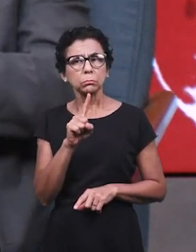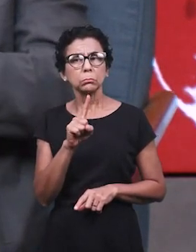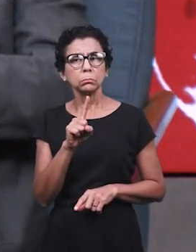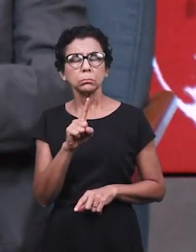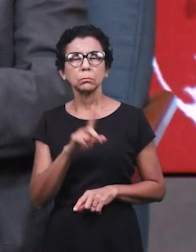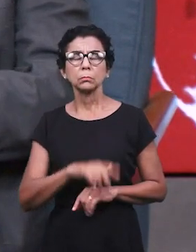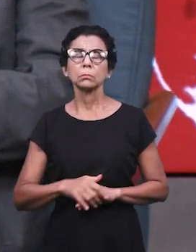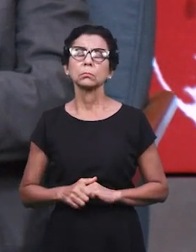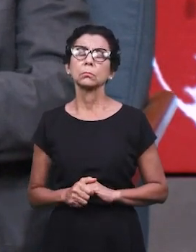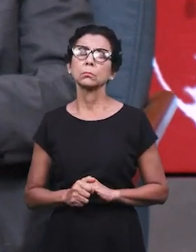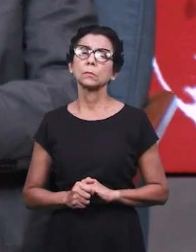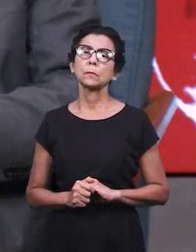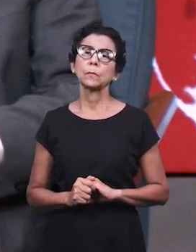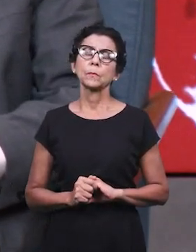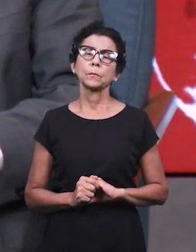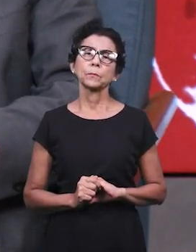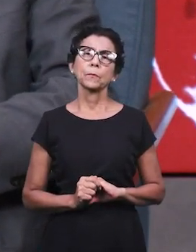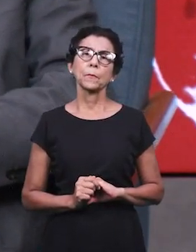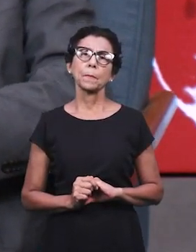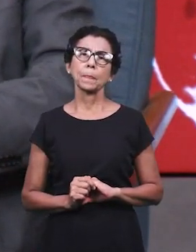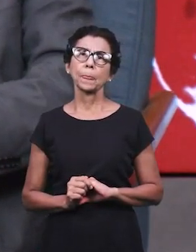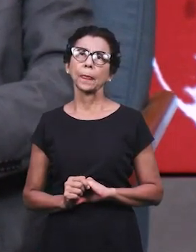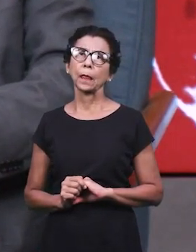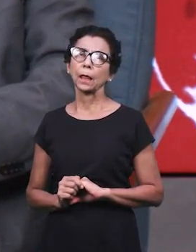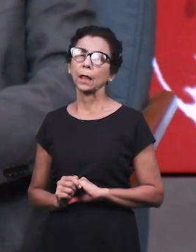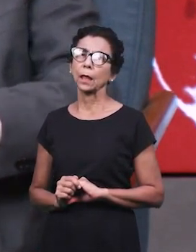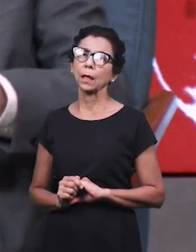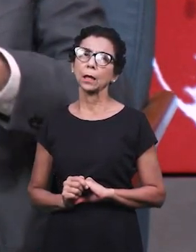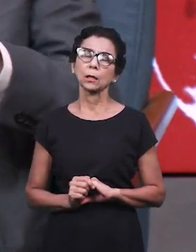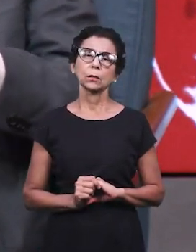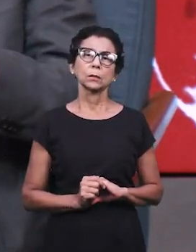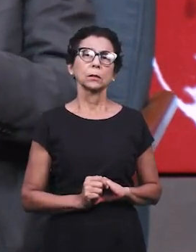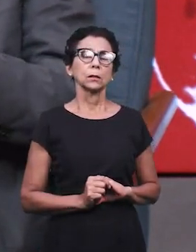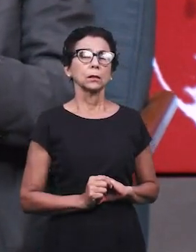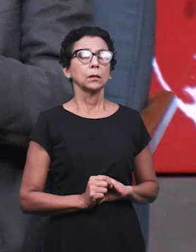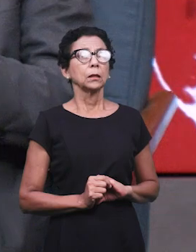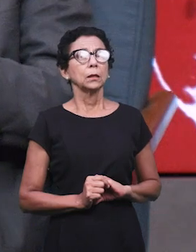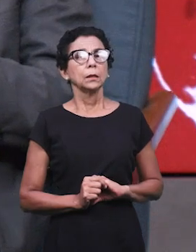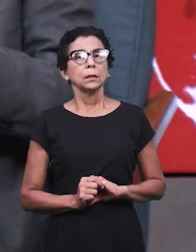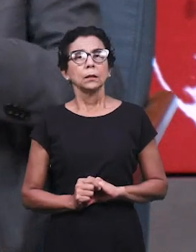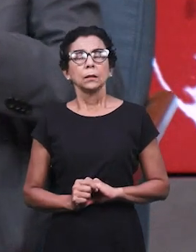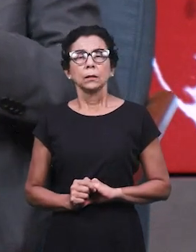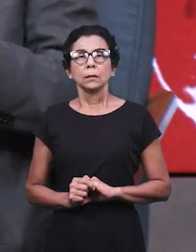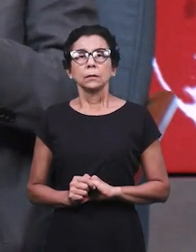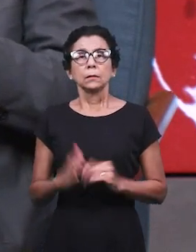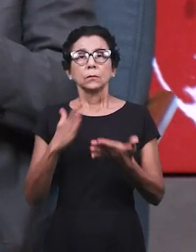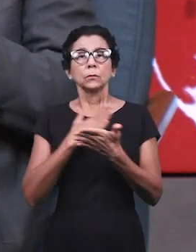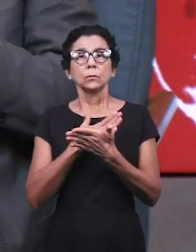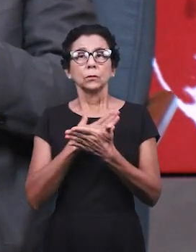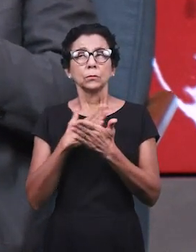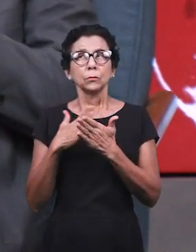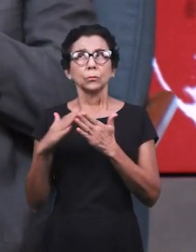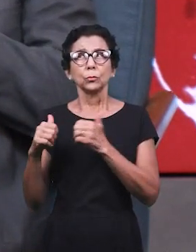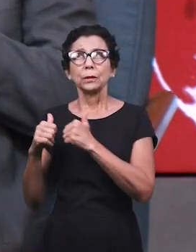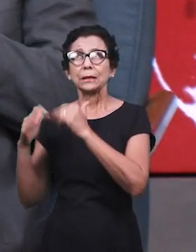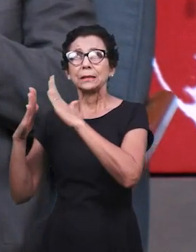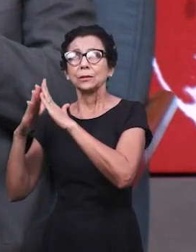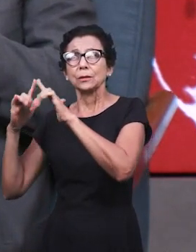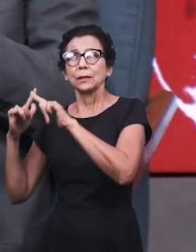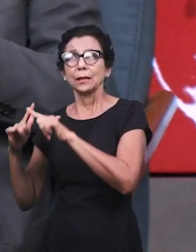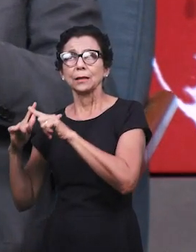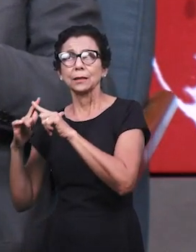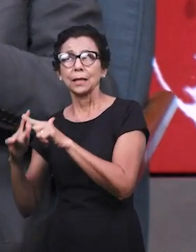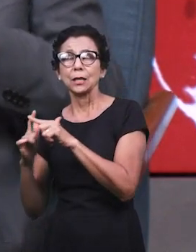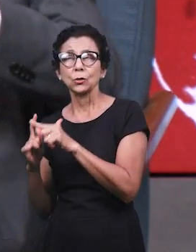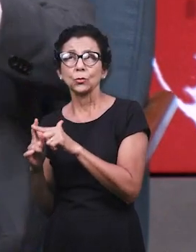Nós já falamos das vezes anteriores que essa palavra criou no início da igreja um certo